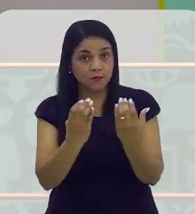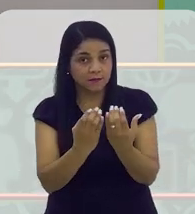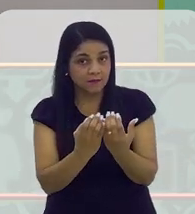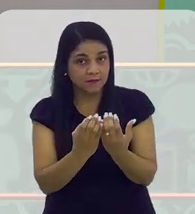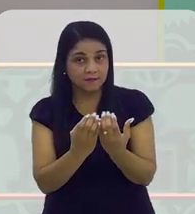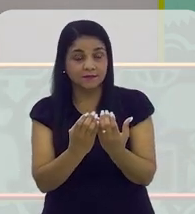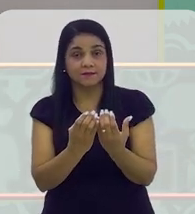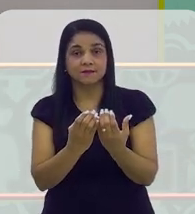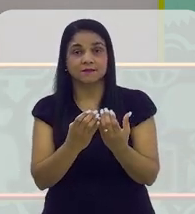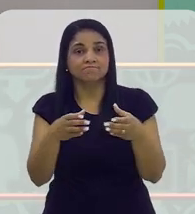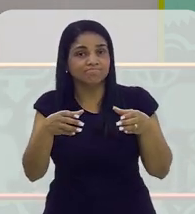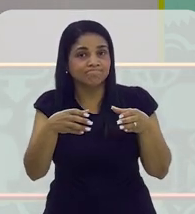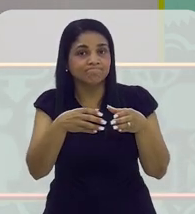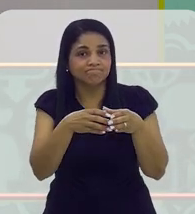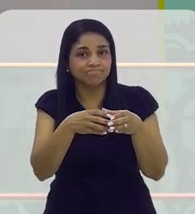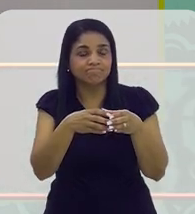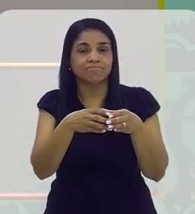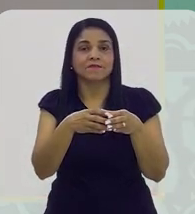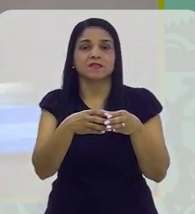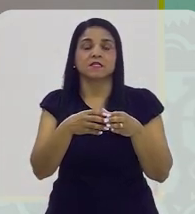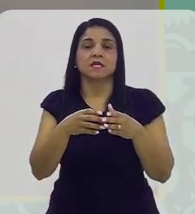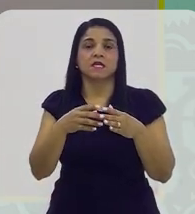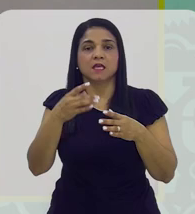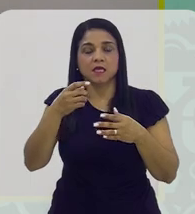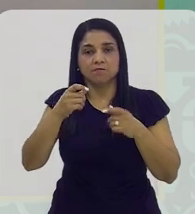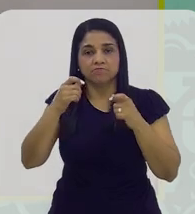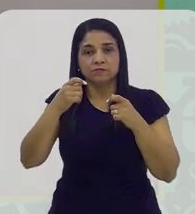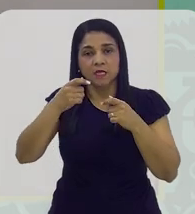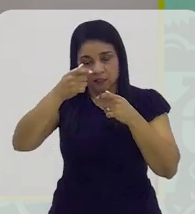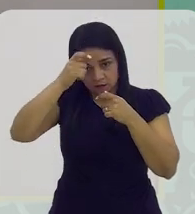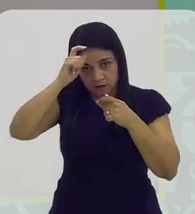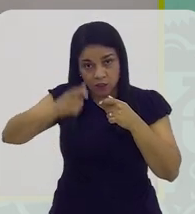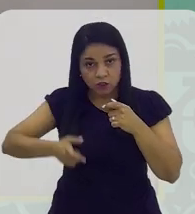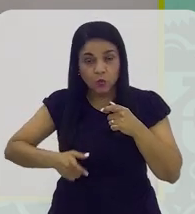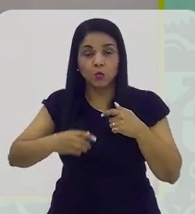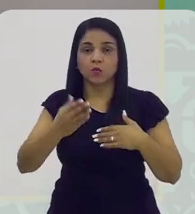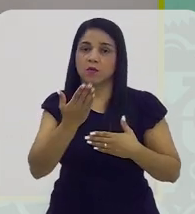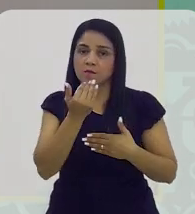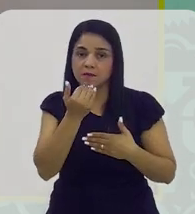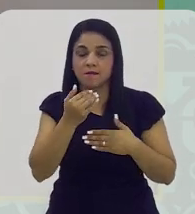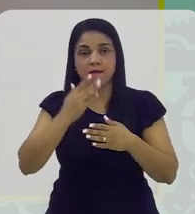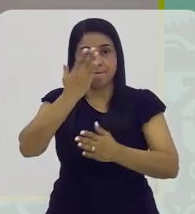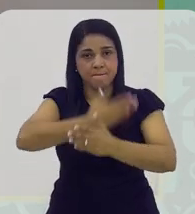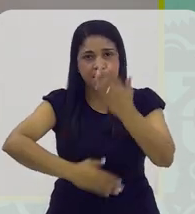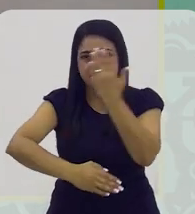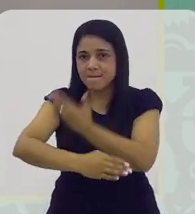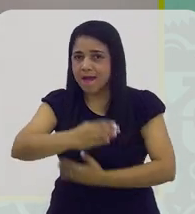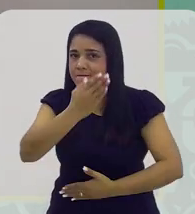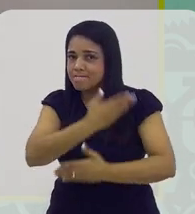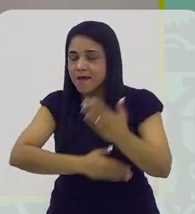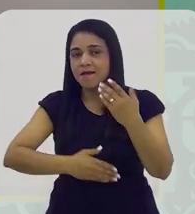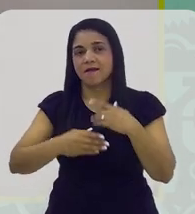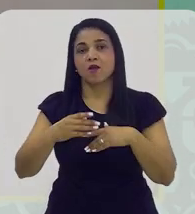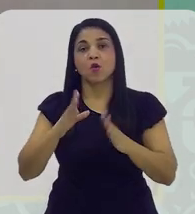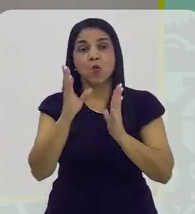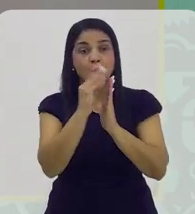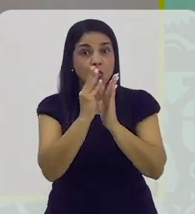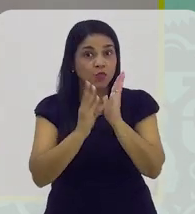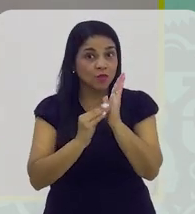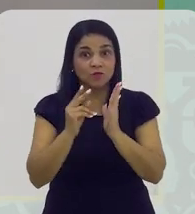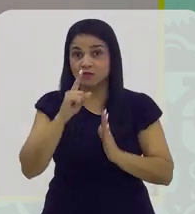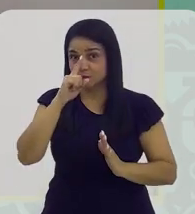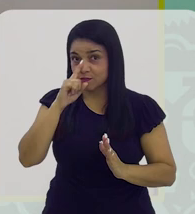comunidade sobre transtornos alimentares, automutilação, conteúdo